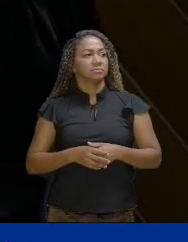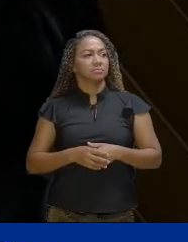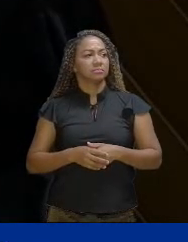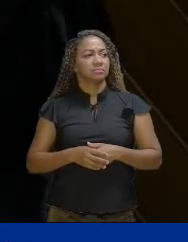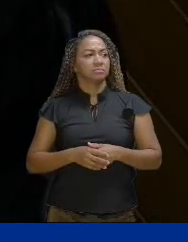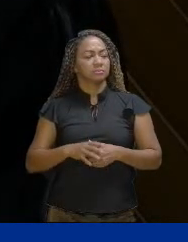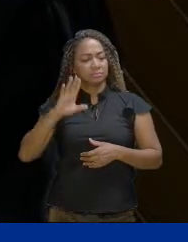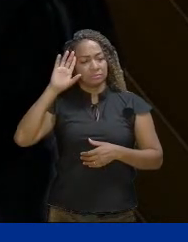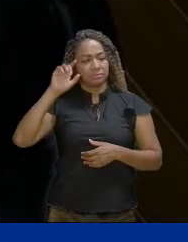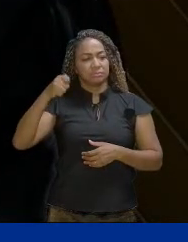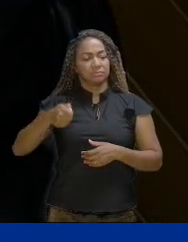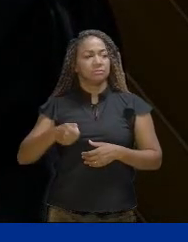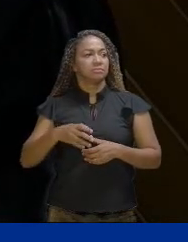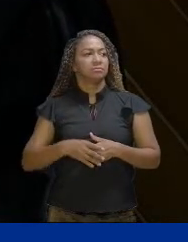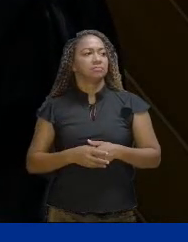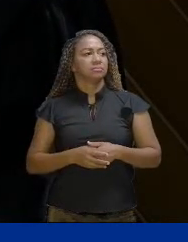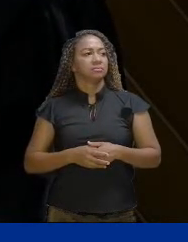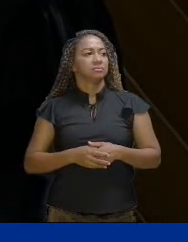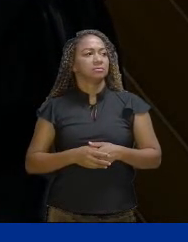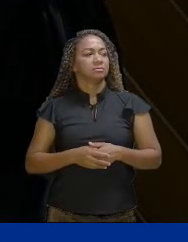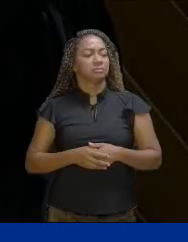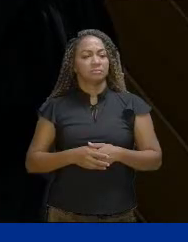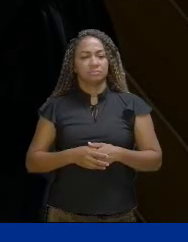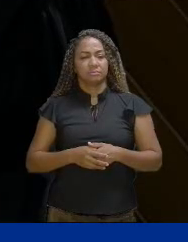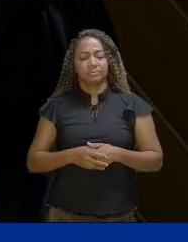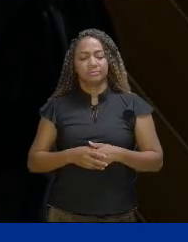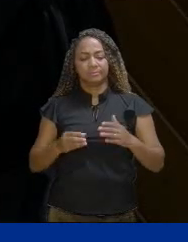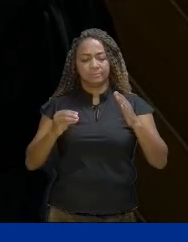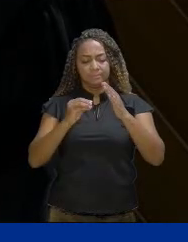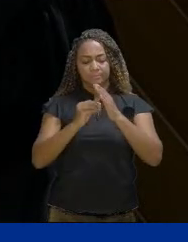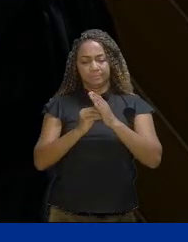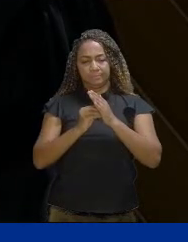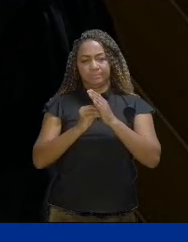das decisões deste tribunal.